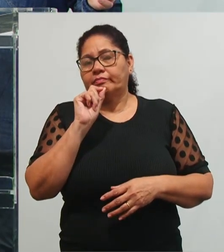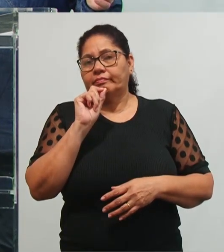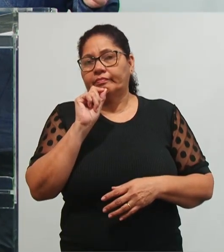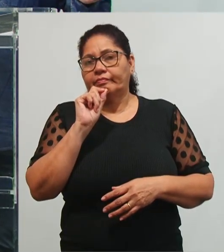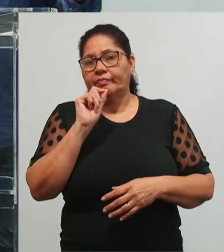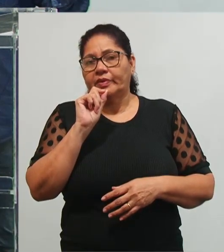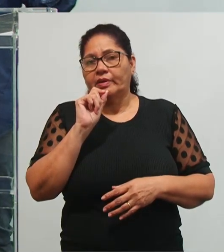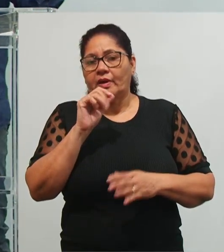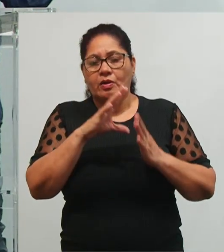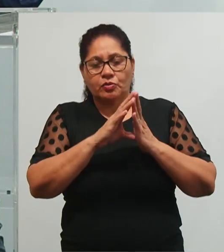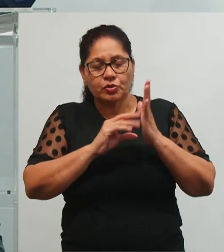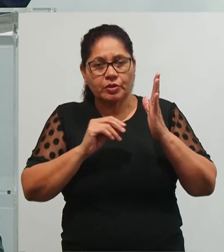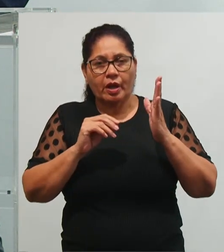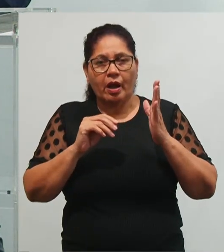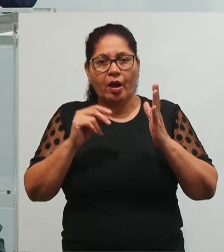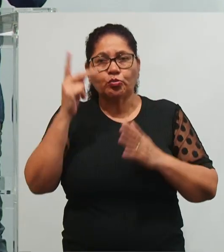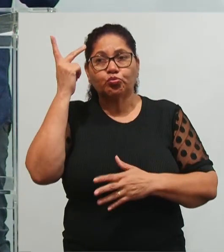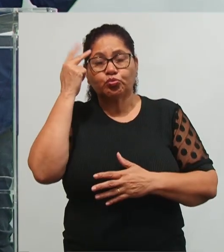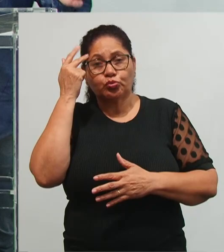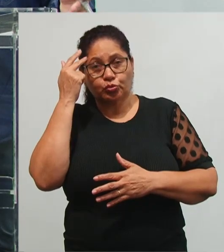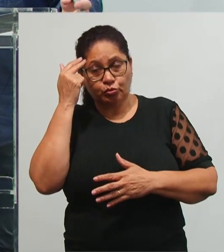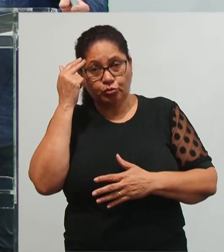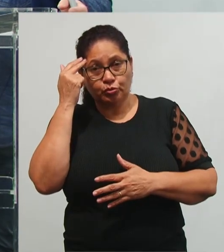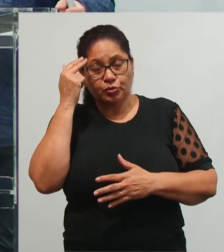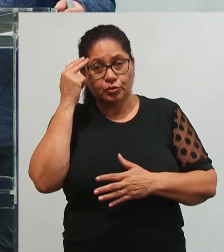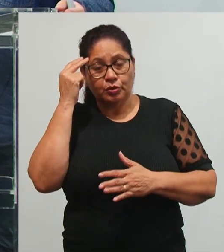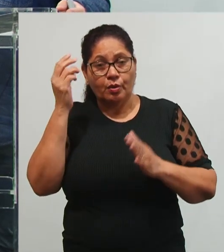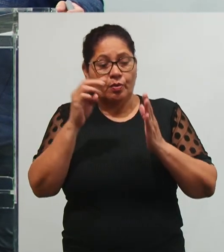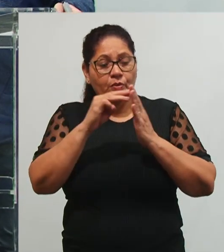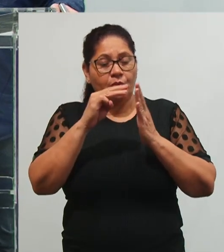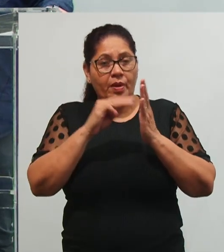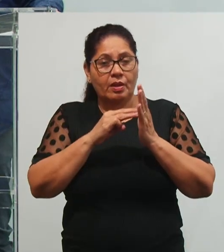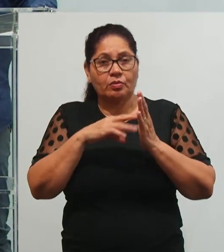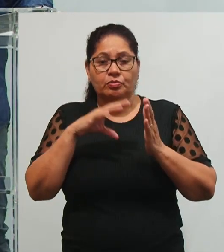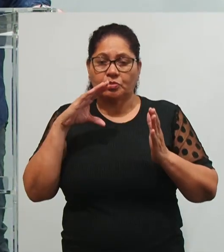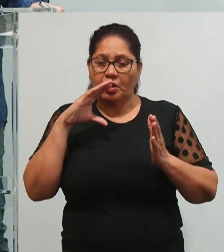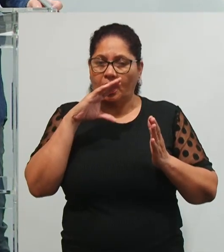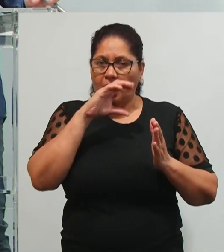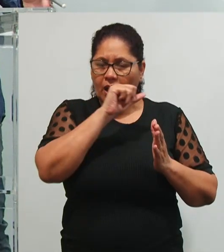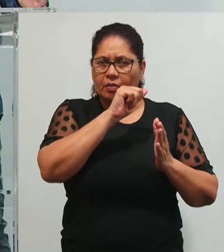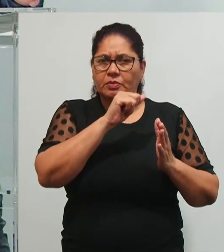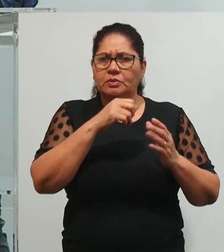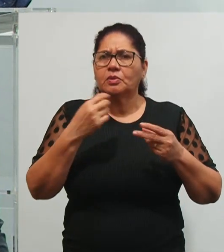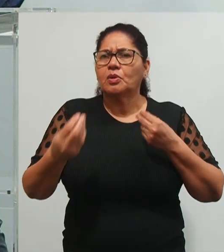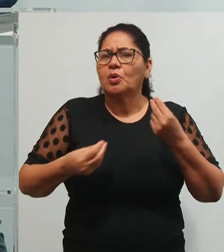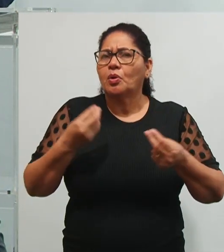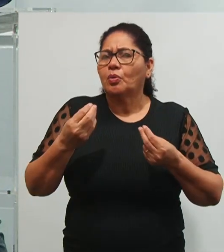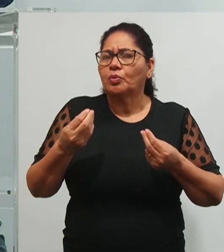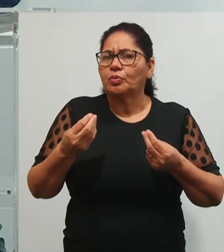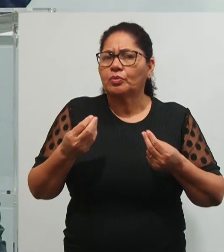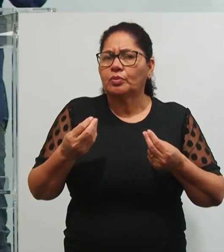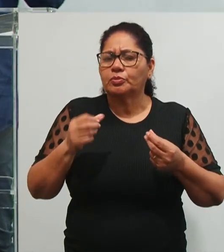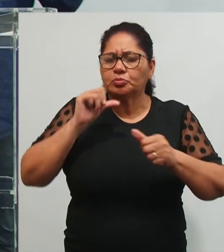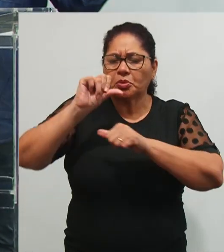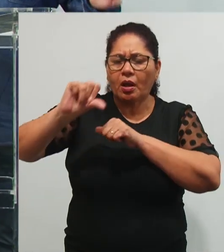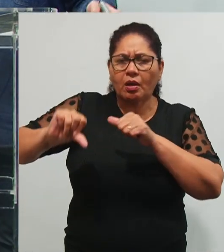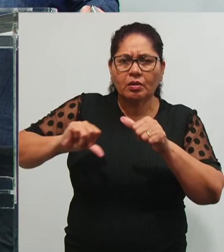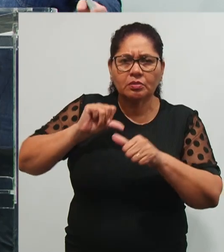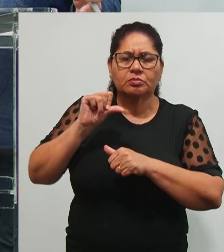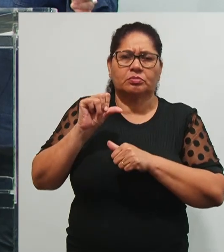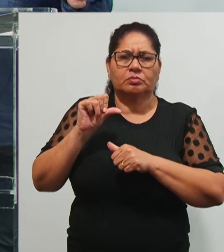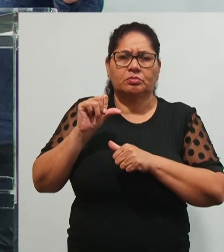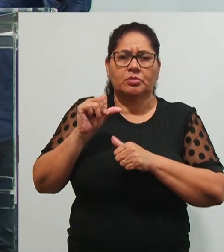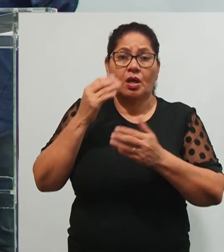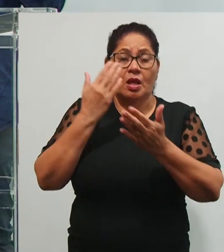ágeis? A gente saiu de uma abordagem tradicional para um método ágil, não é? Como que se dá essa